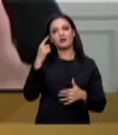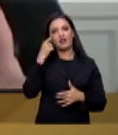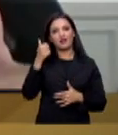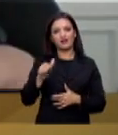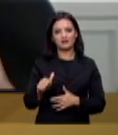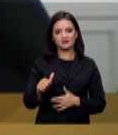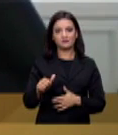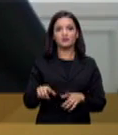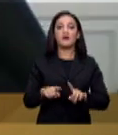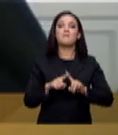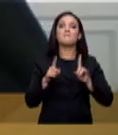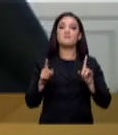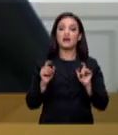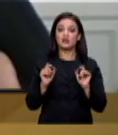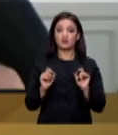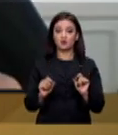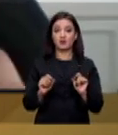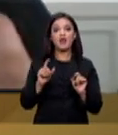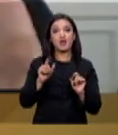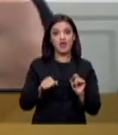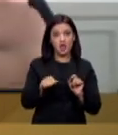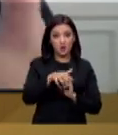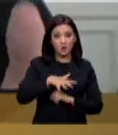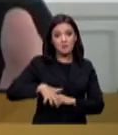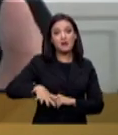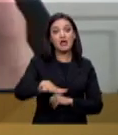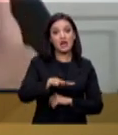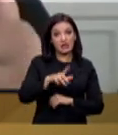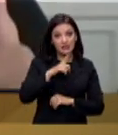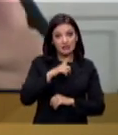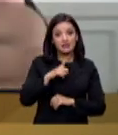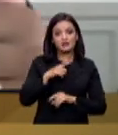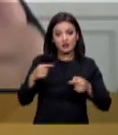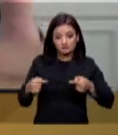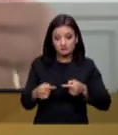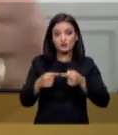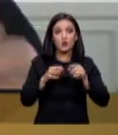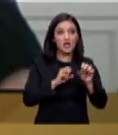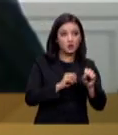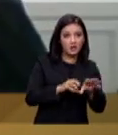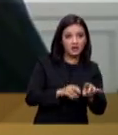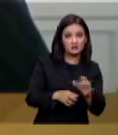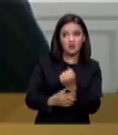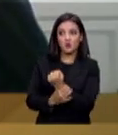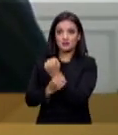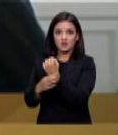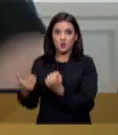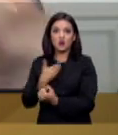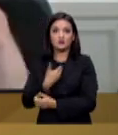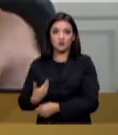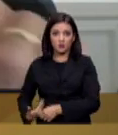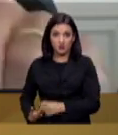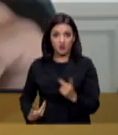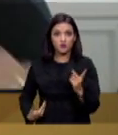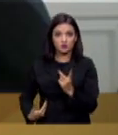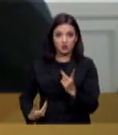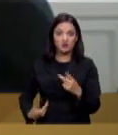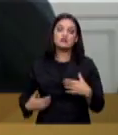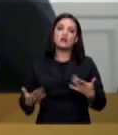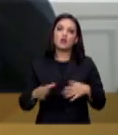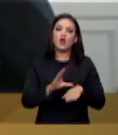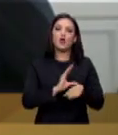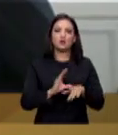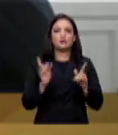à educação e segurança pública, onde se admite, excepcionalmente, nos termos da Constituição, a possibilidade